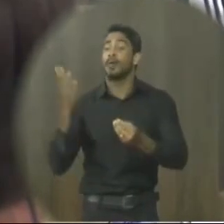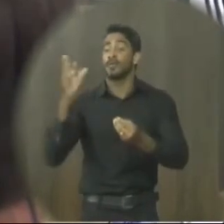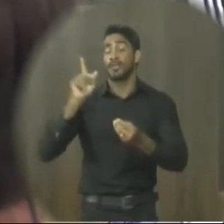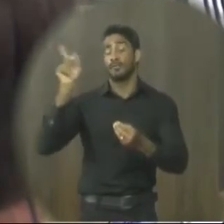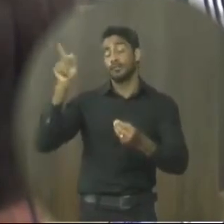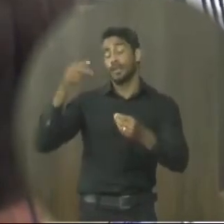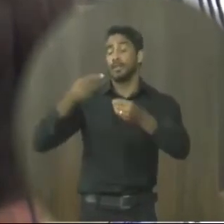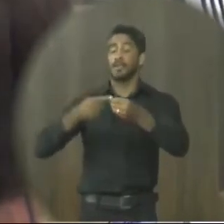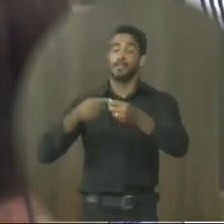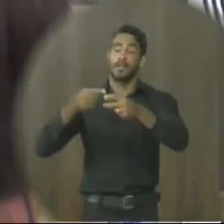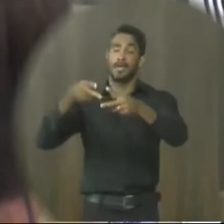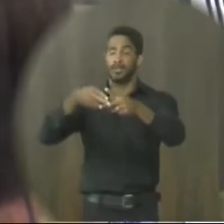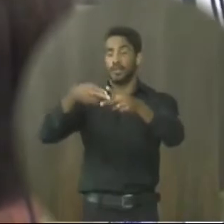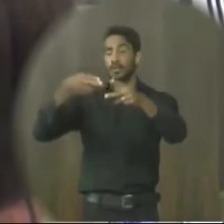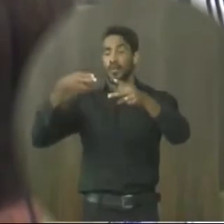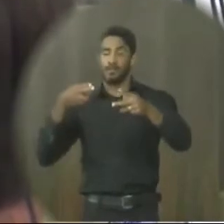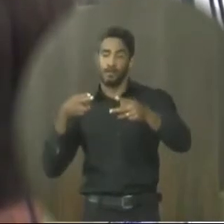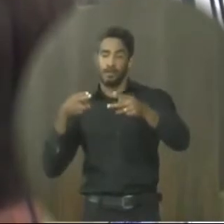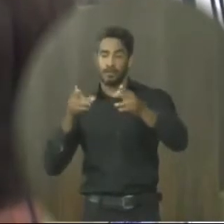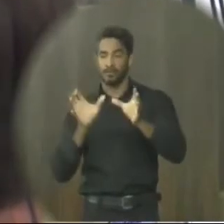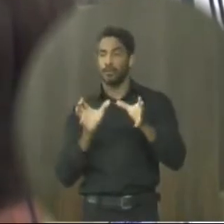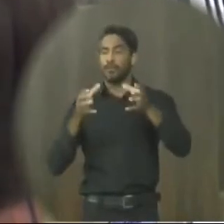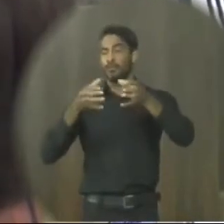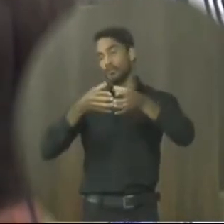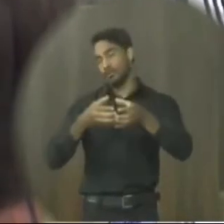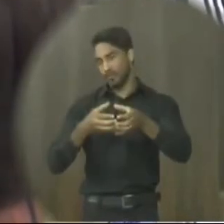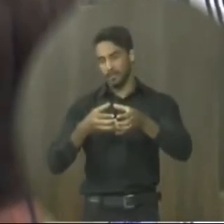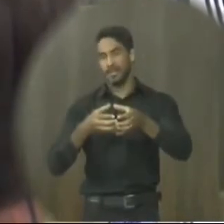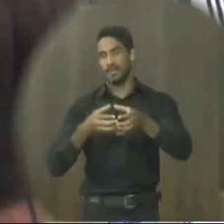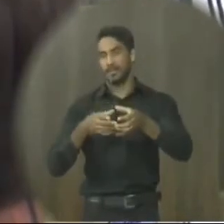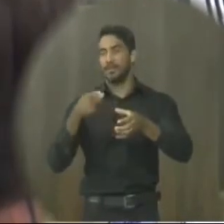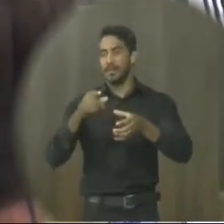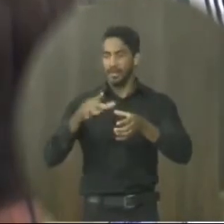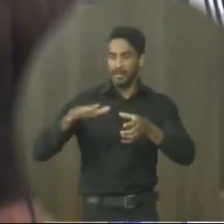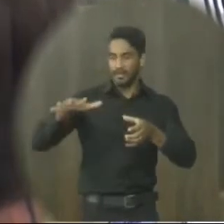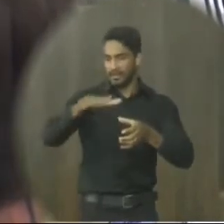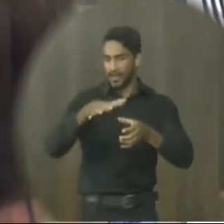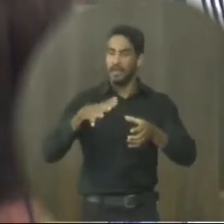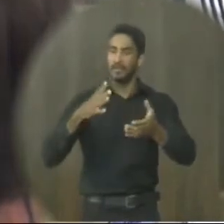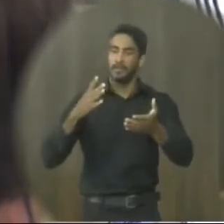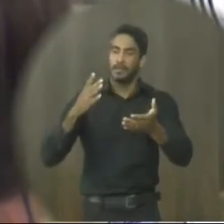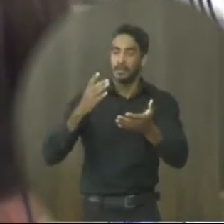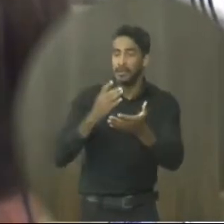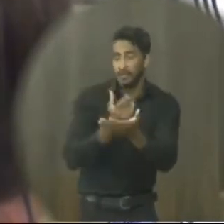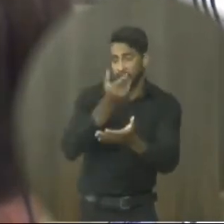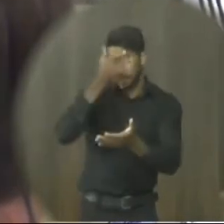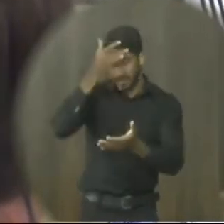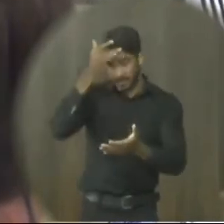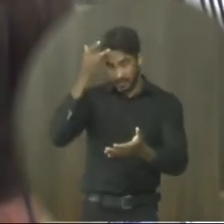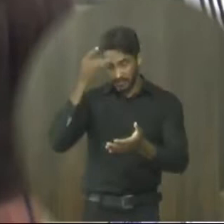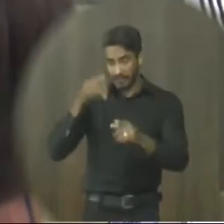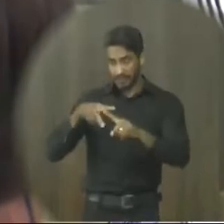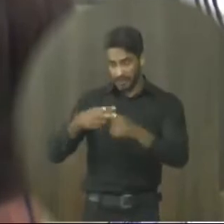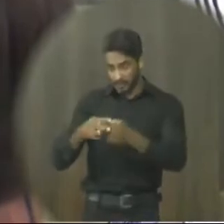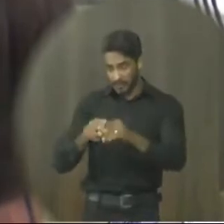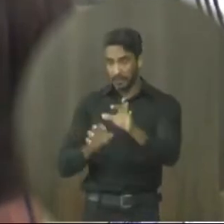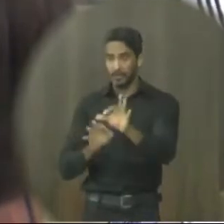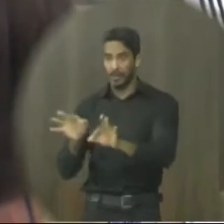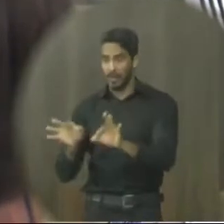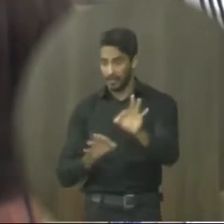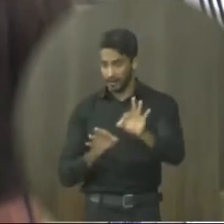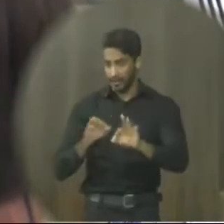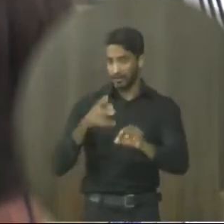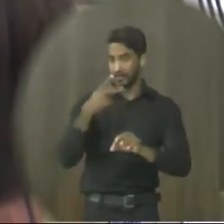Porteirinha. Chamando colonização esses terrenos invadidos eles vão ser regularizados e